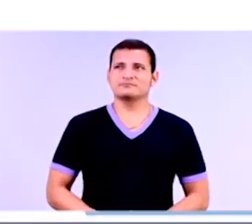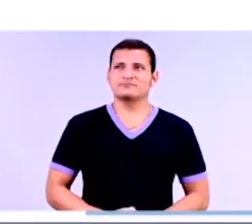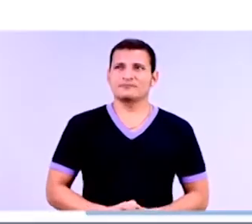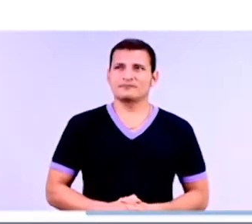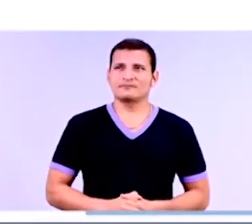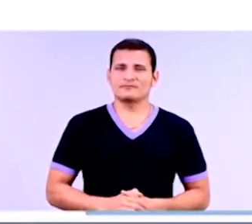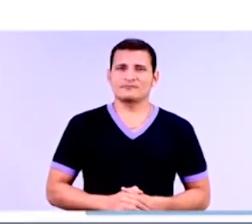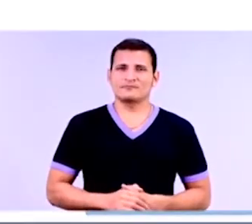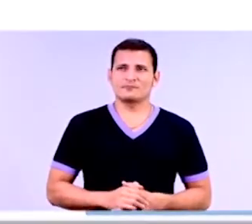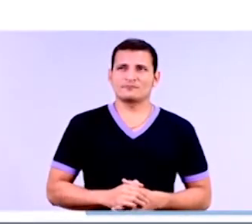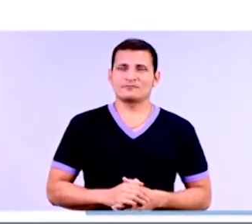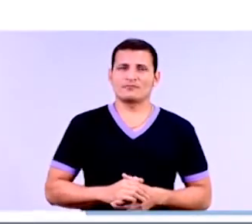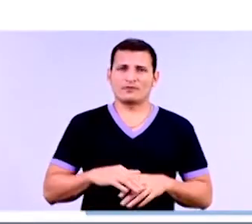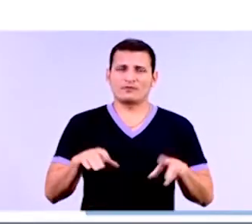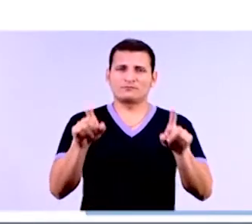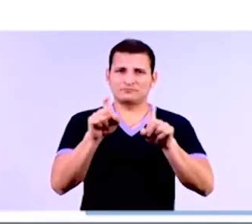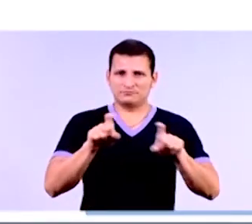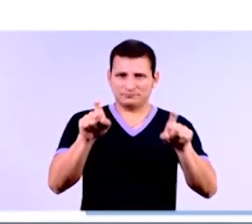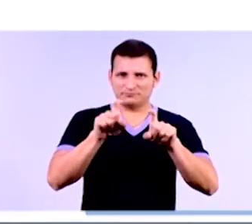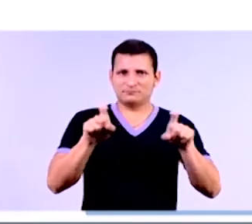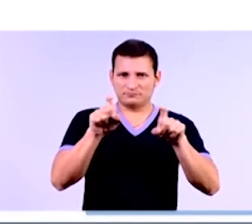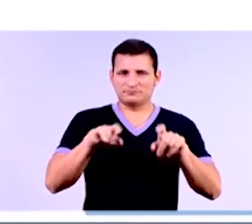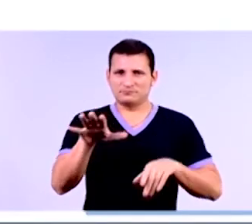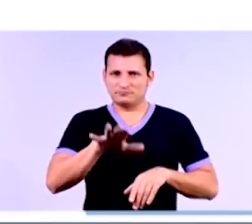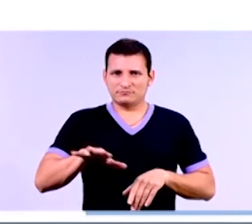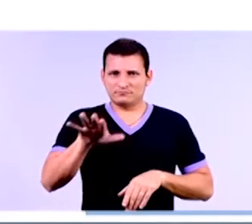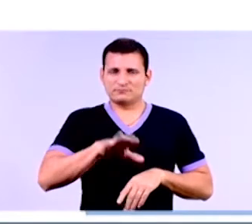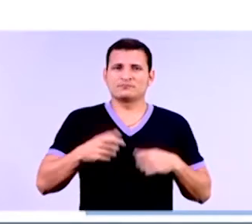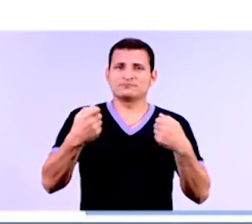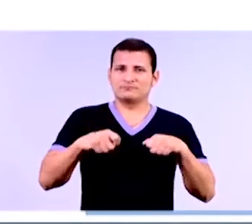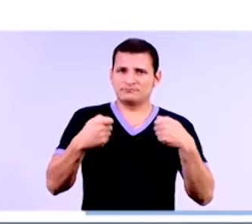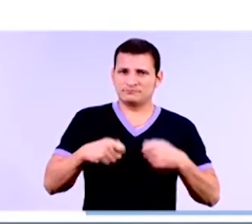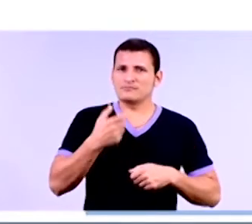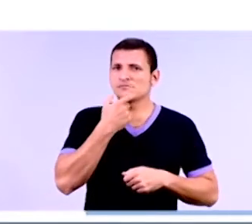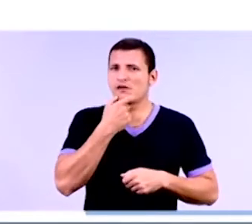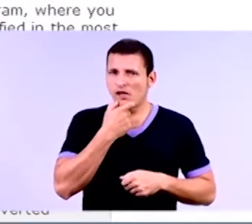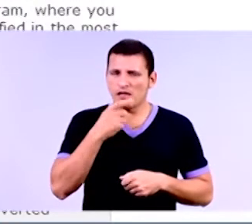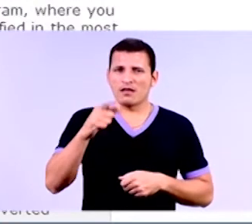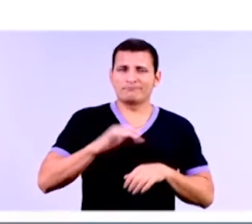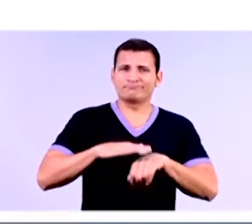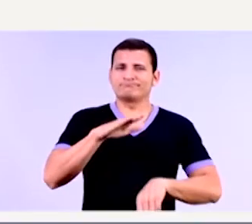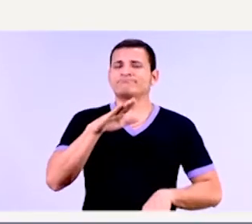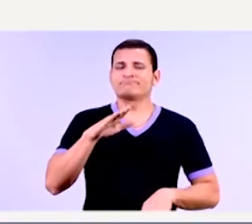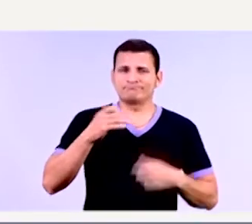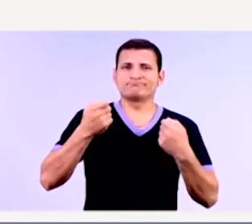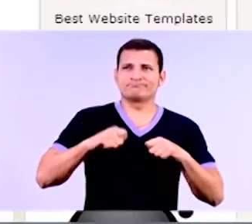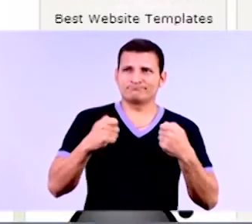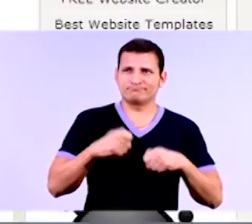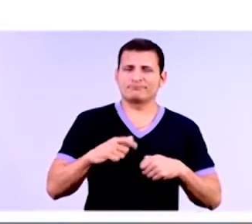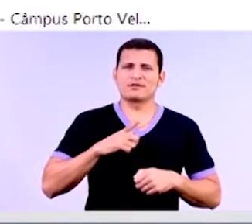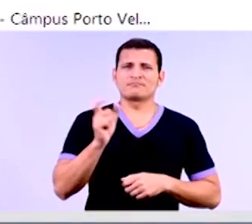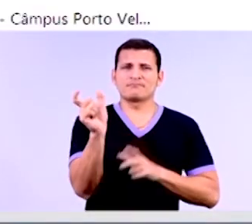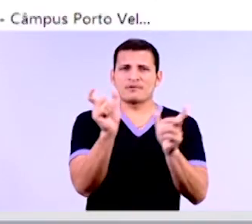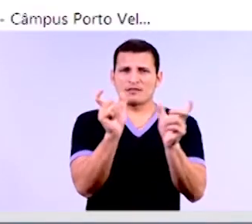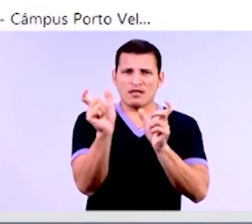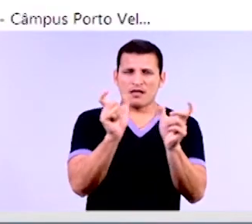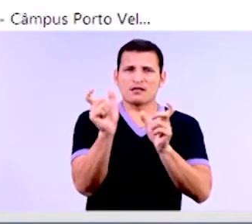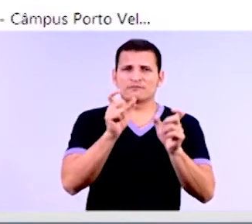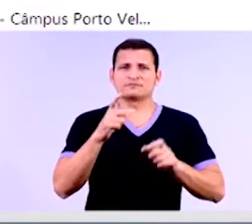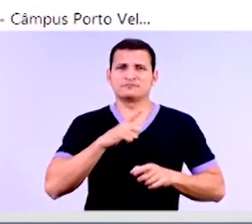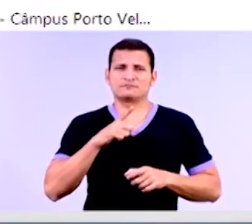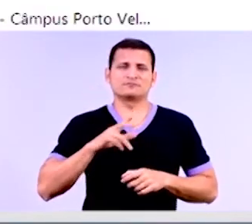No campo da informática, a necessidade do inglês fica ainda mais latente. São palavras e expressões